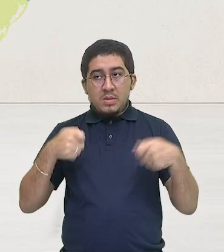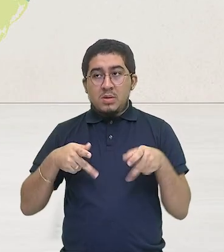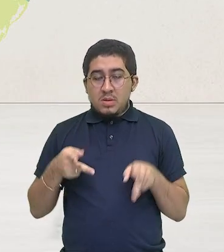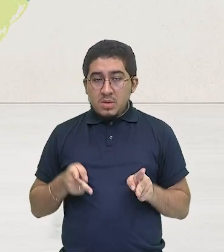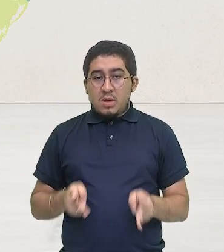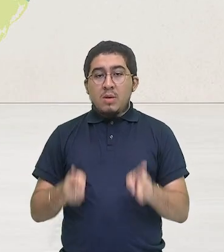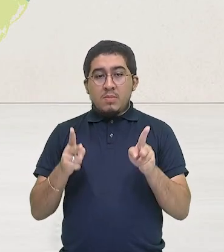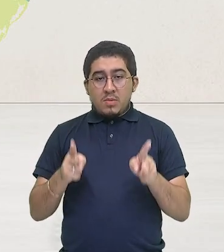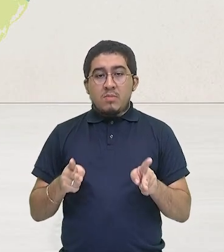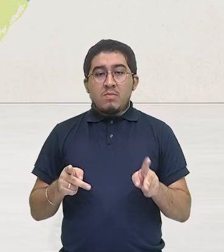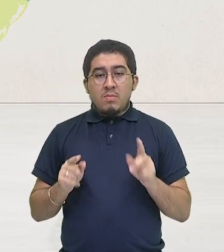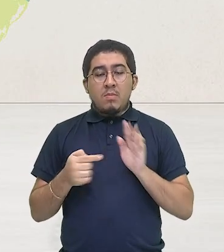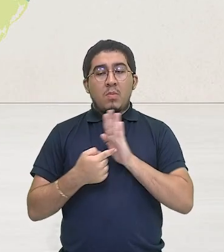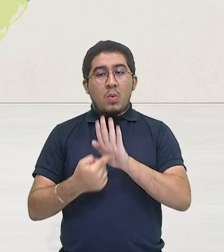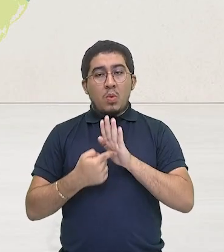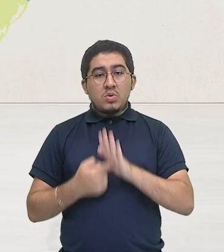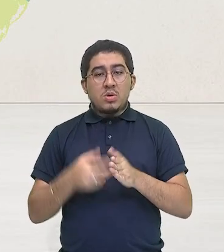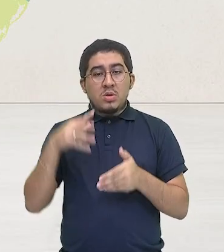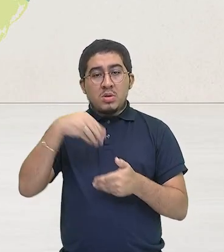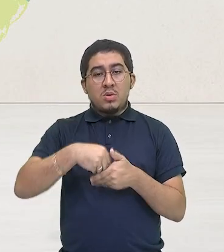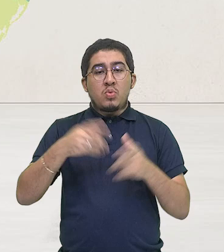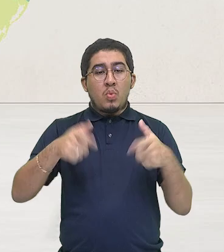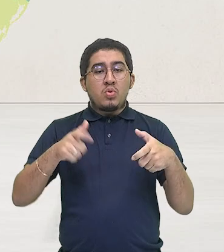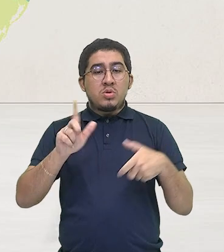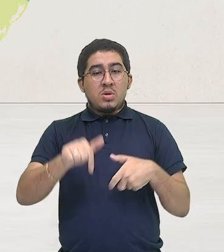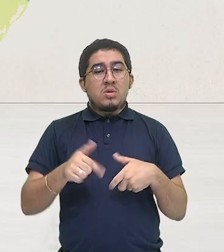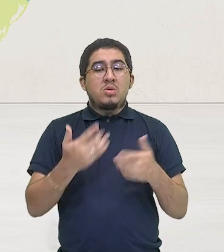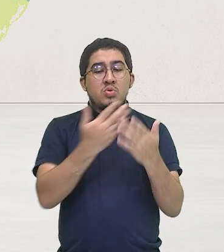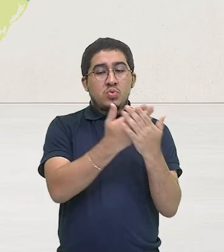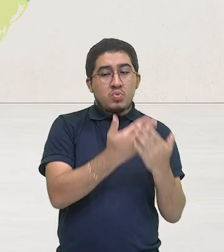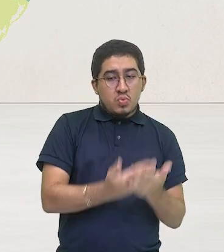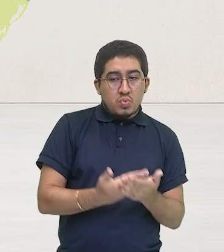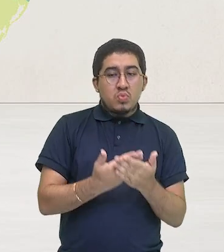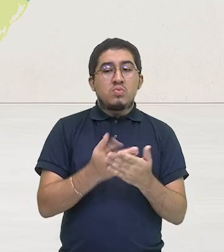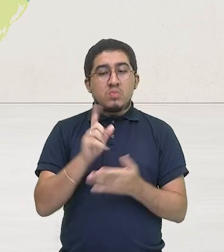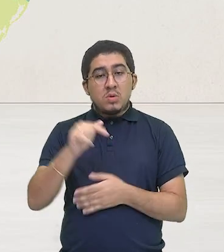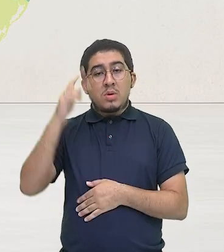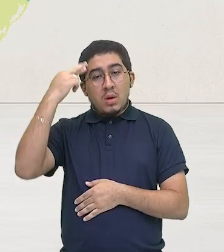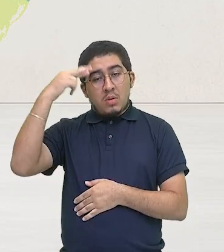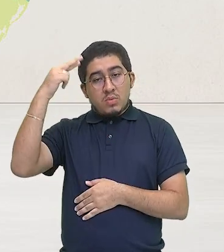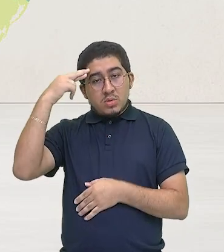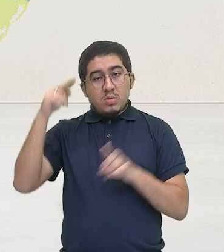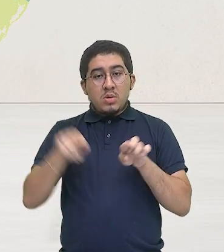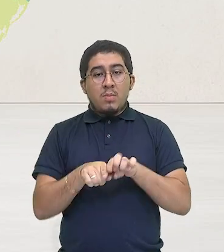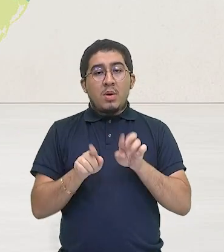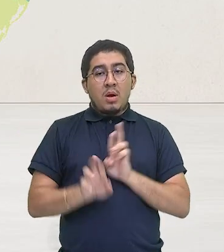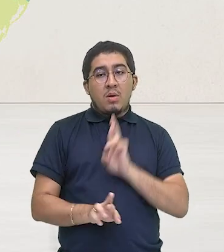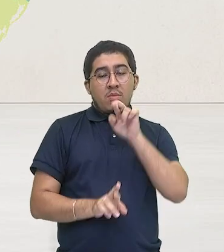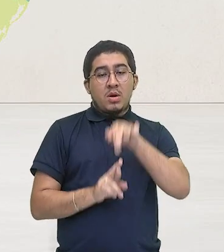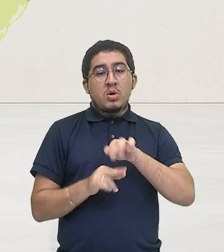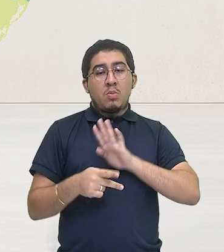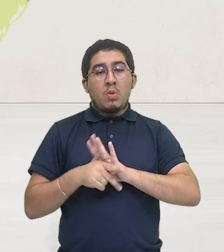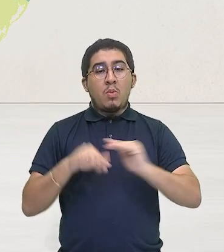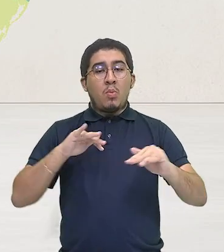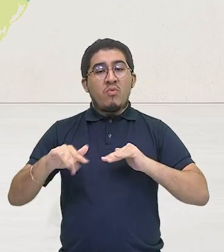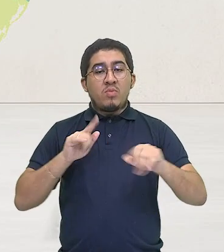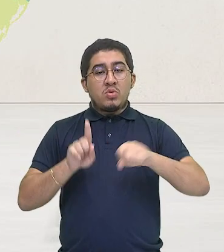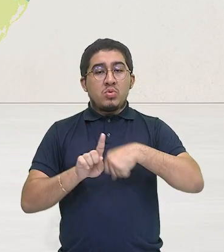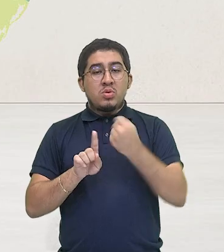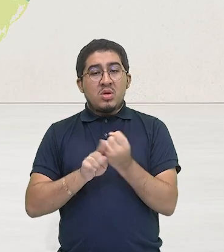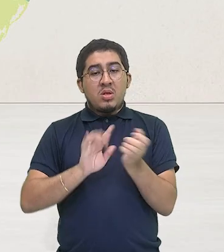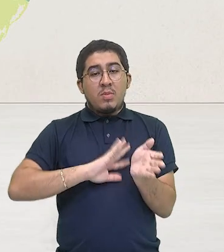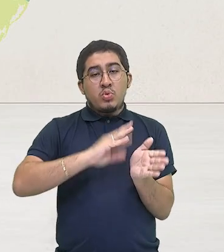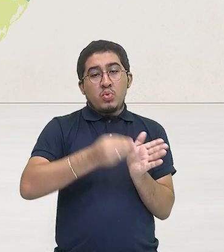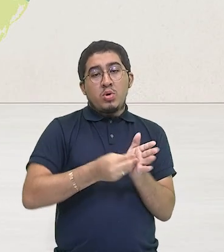de destacar dentro deste estudo, desta reflexão sobre os movimentos sociais na